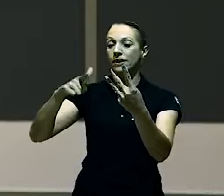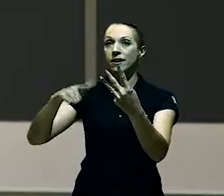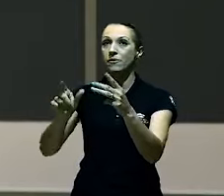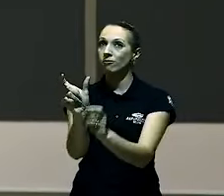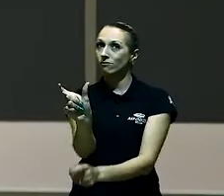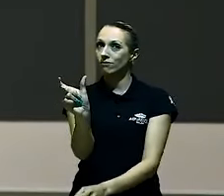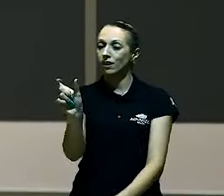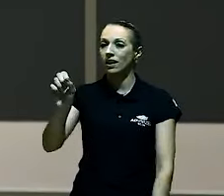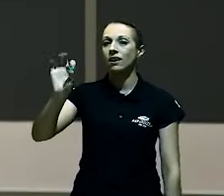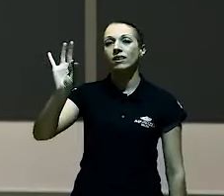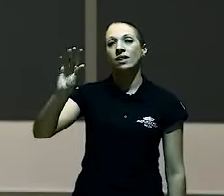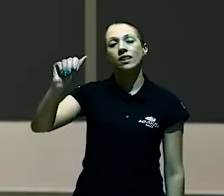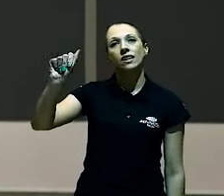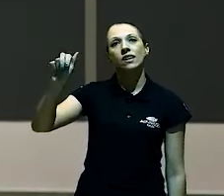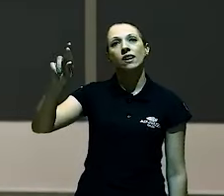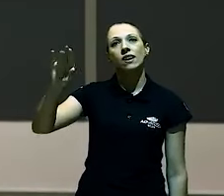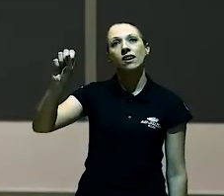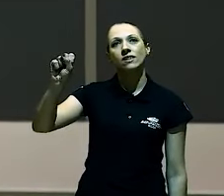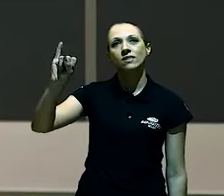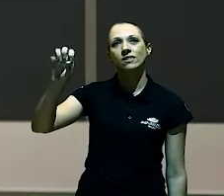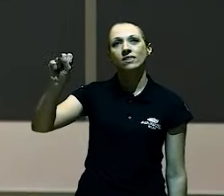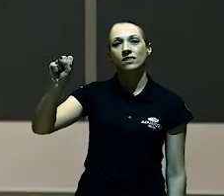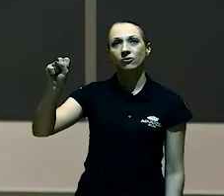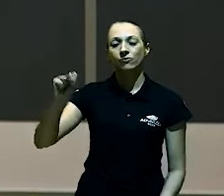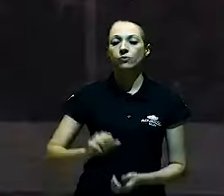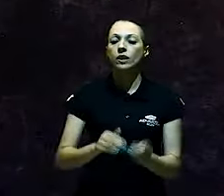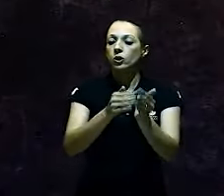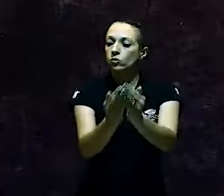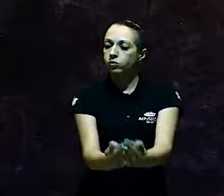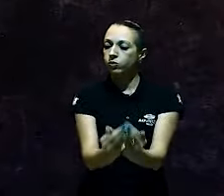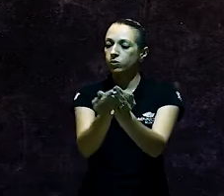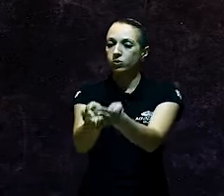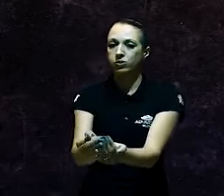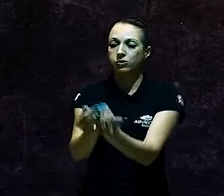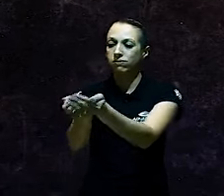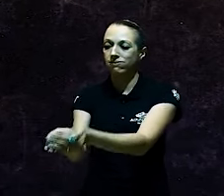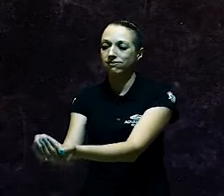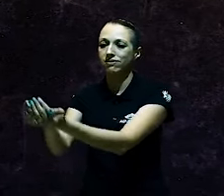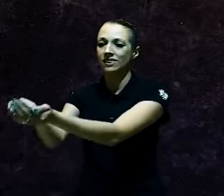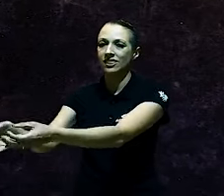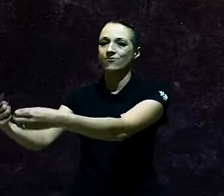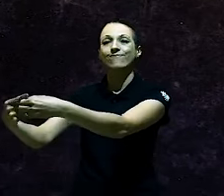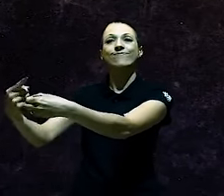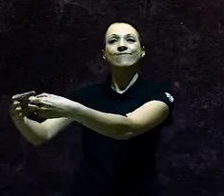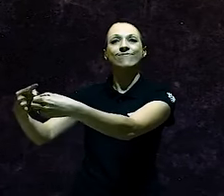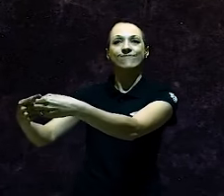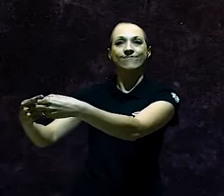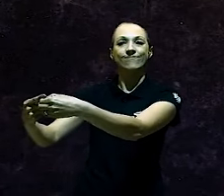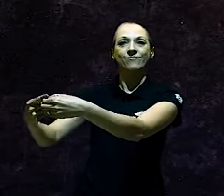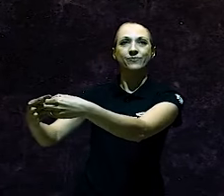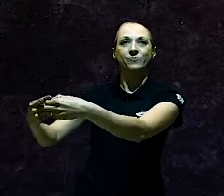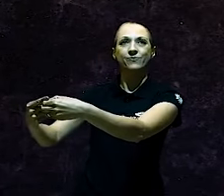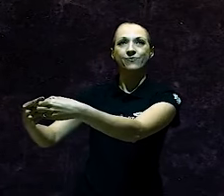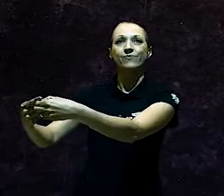para Tarsis. Desceu a Jope e encontrou um navio que ia para Tarsis. Pagou a passagem e embarcou no navio para